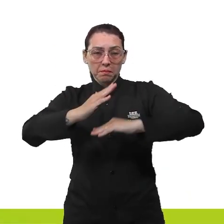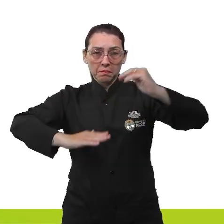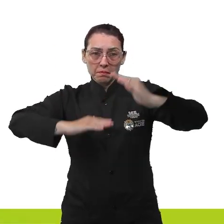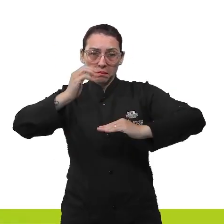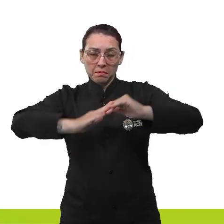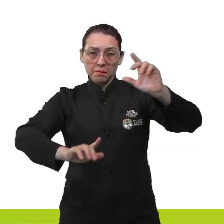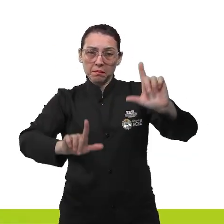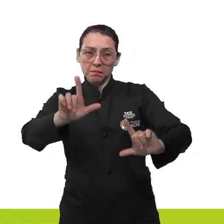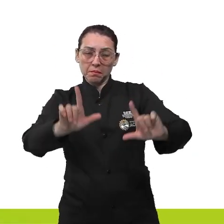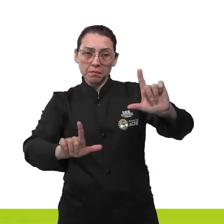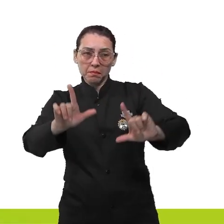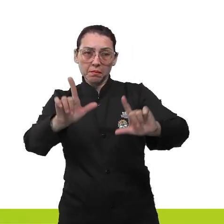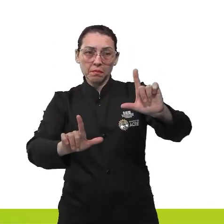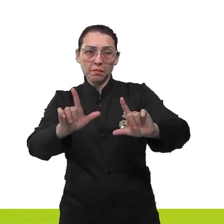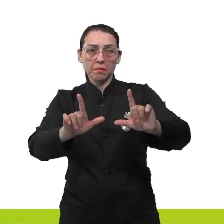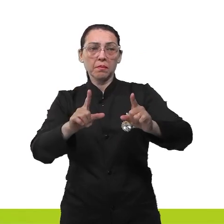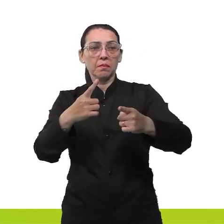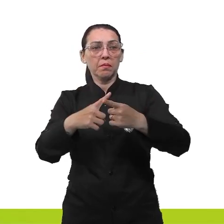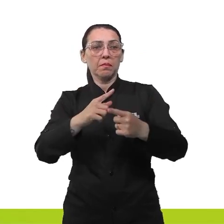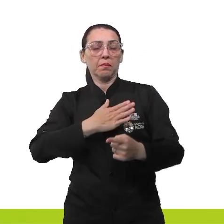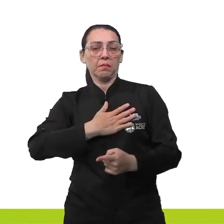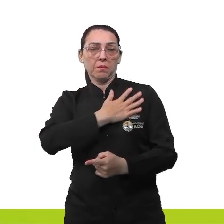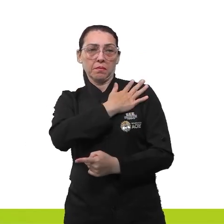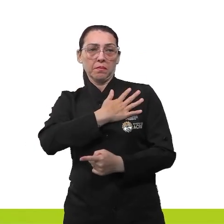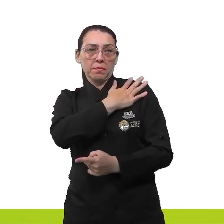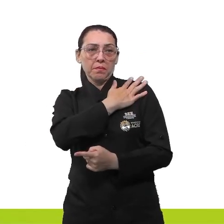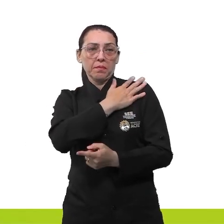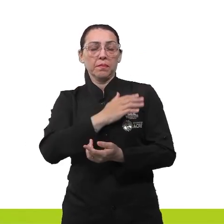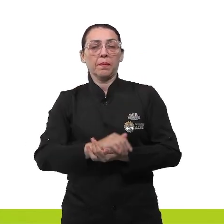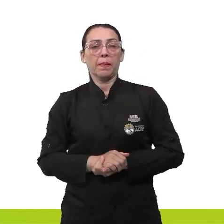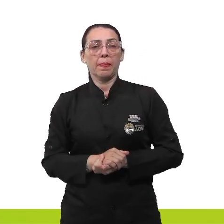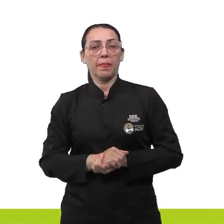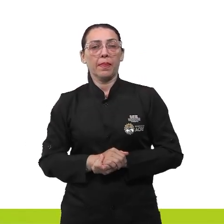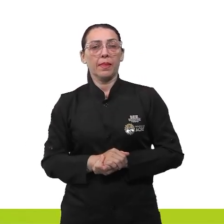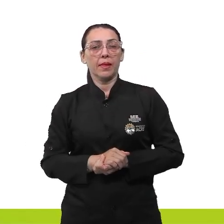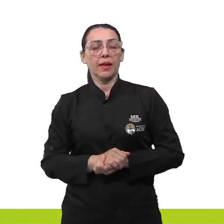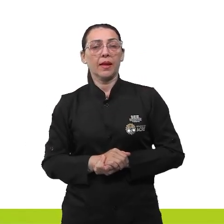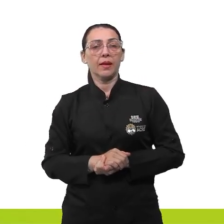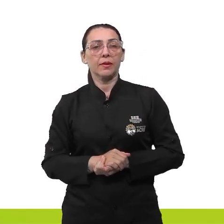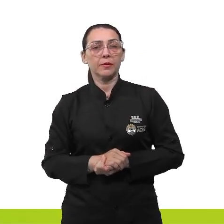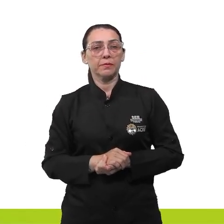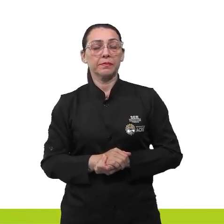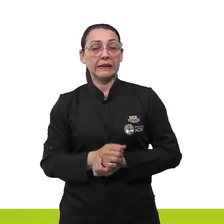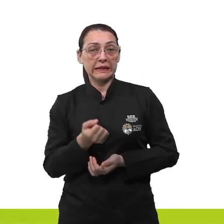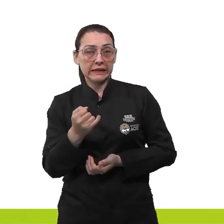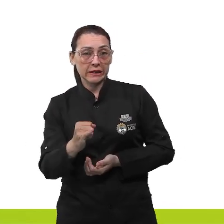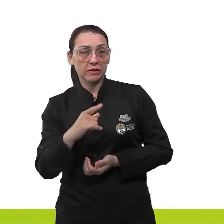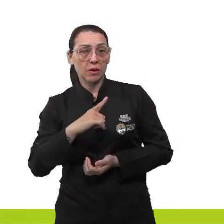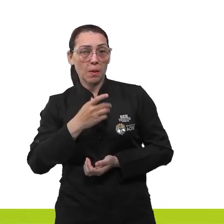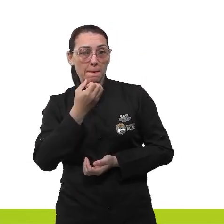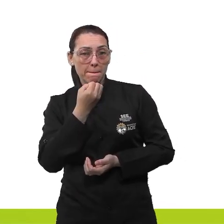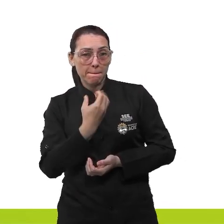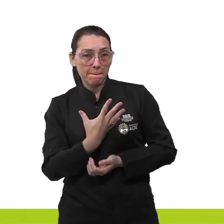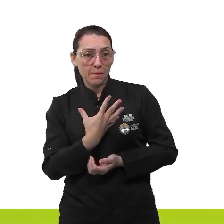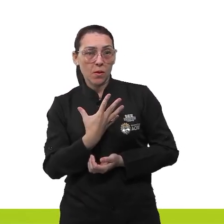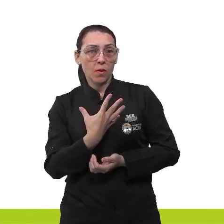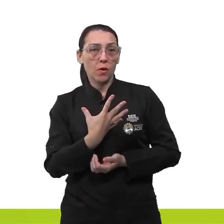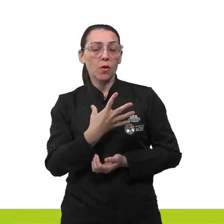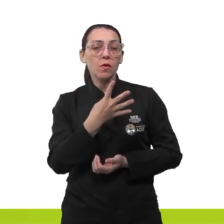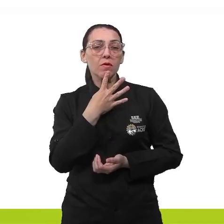programa, los jueces em público general. E aí, quem não conhece, galera, se você tiver um bom conhecimento de